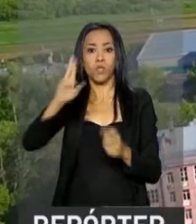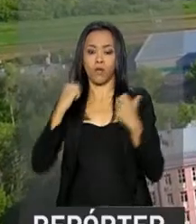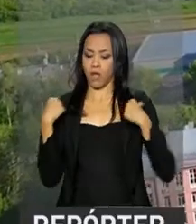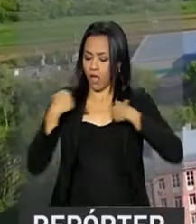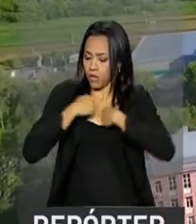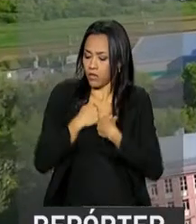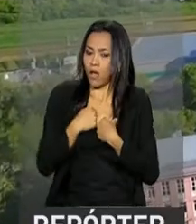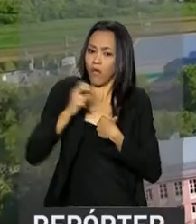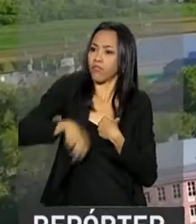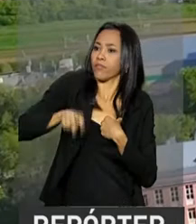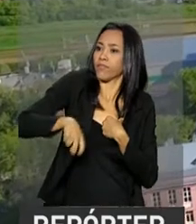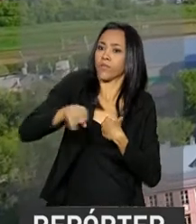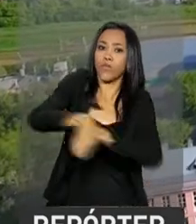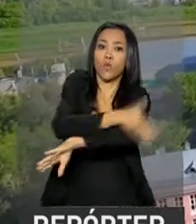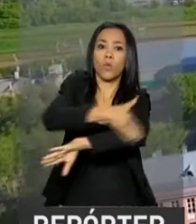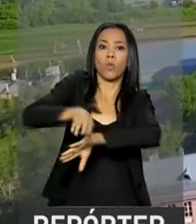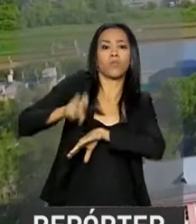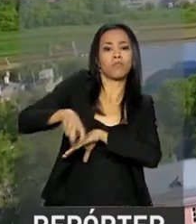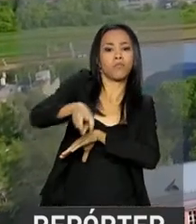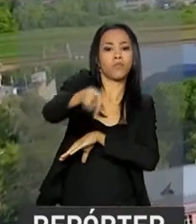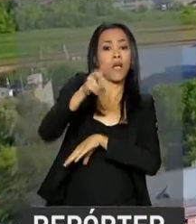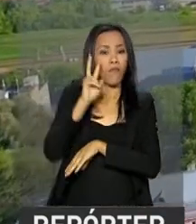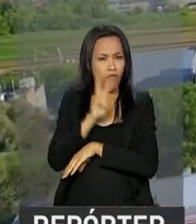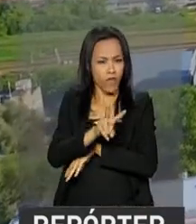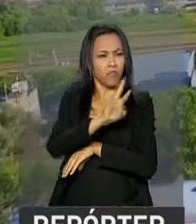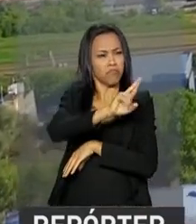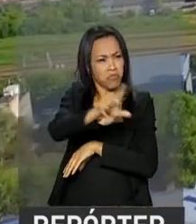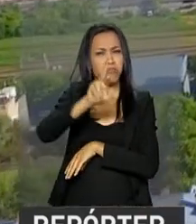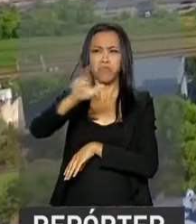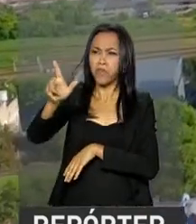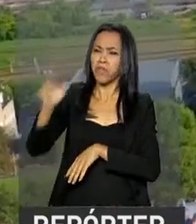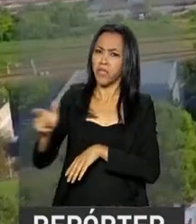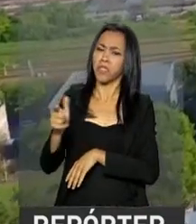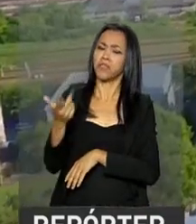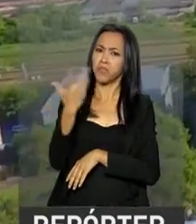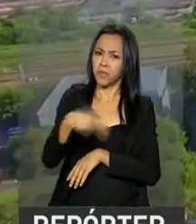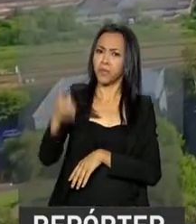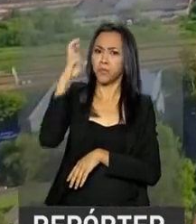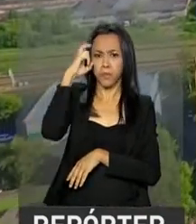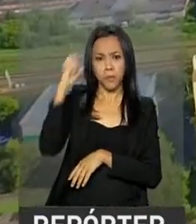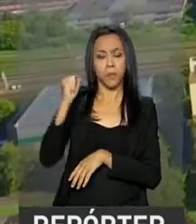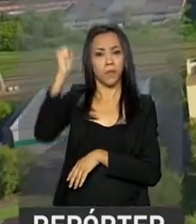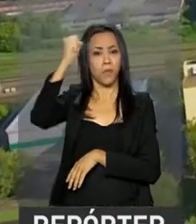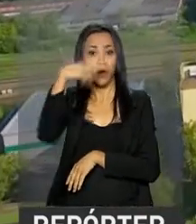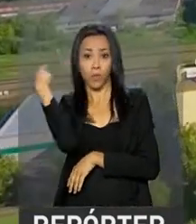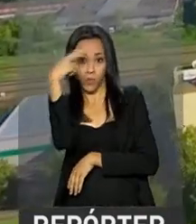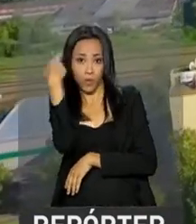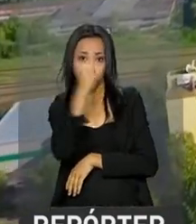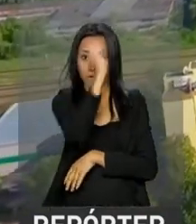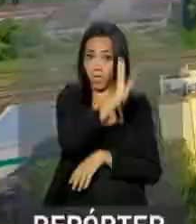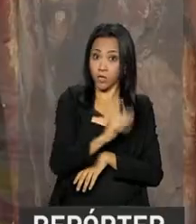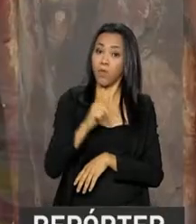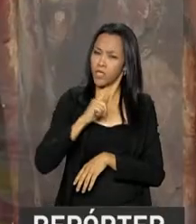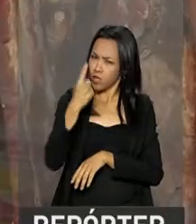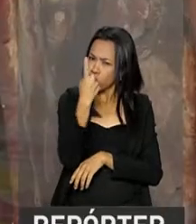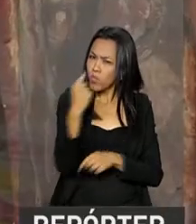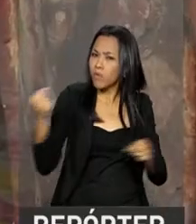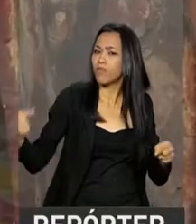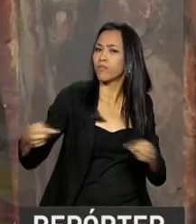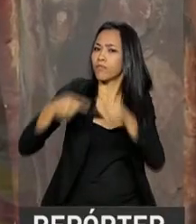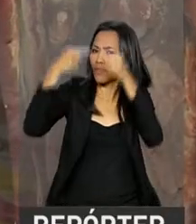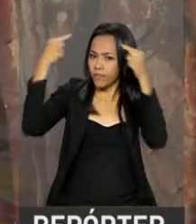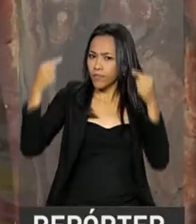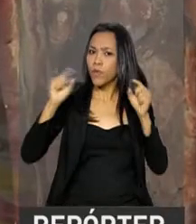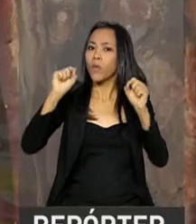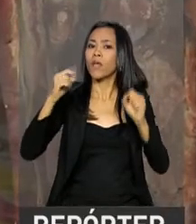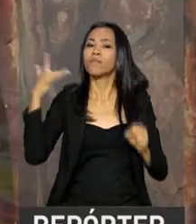Num primeiro olhar, é fácil encontrar muitas diferenças entre Brasil e Rússia, mas também há bastante em comum. Uma das semelhanças